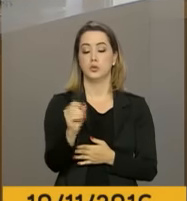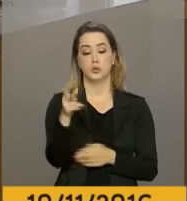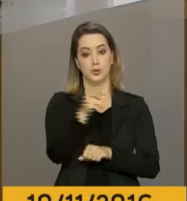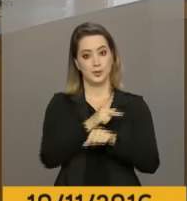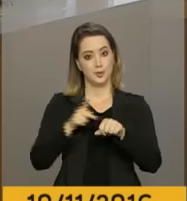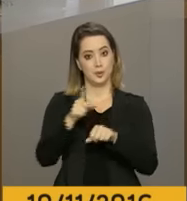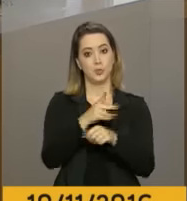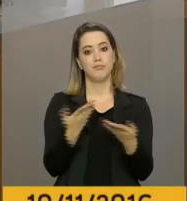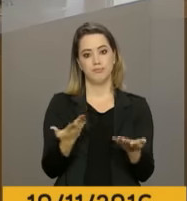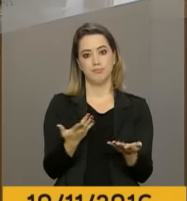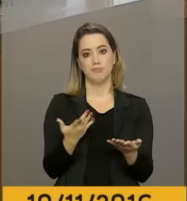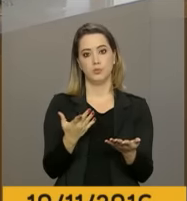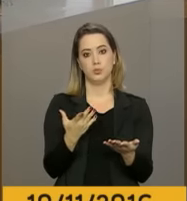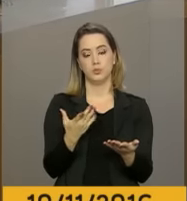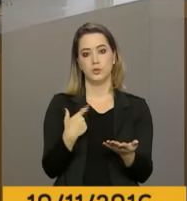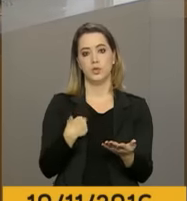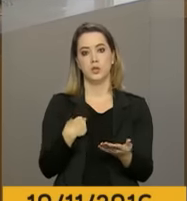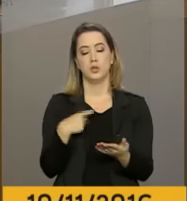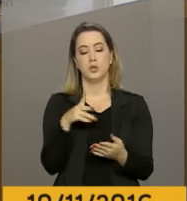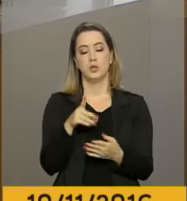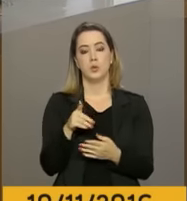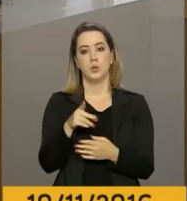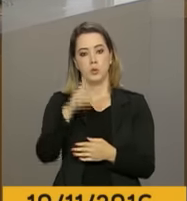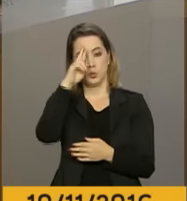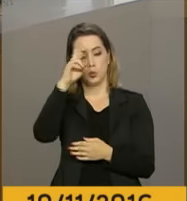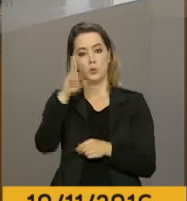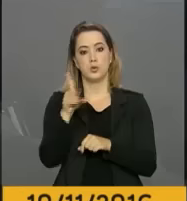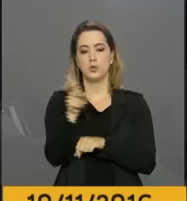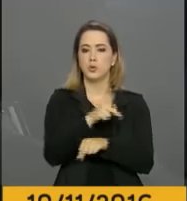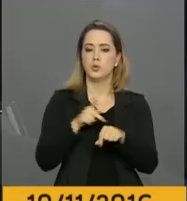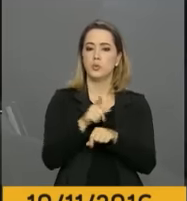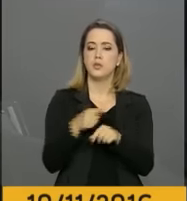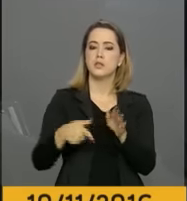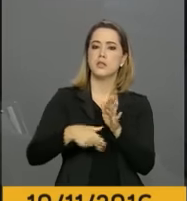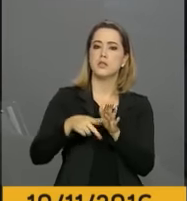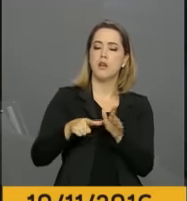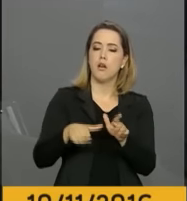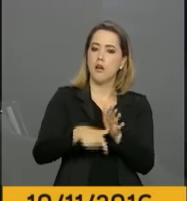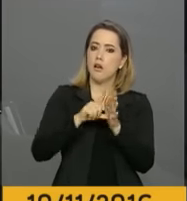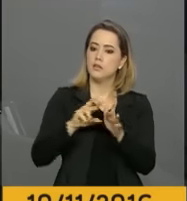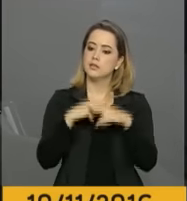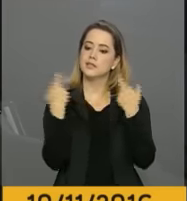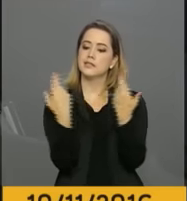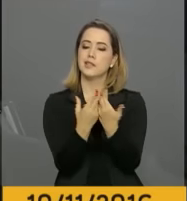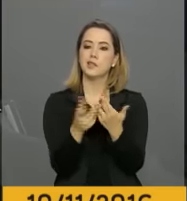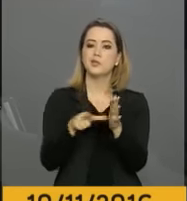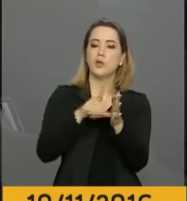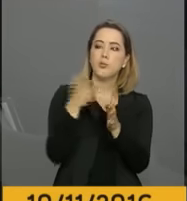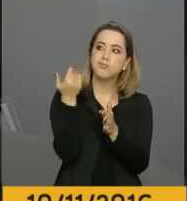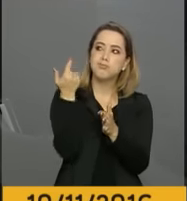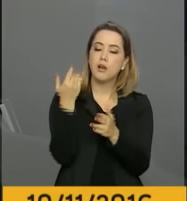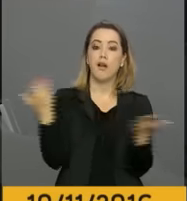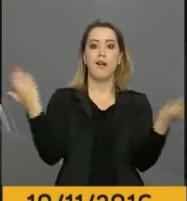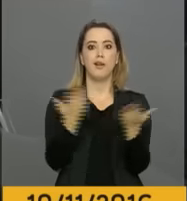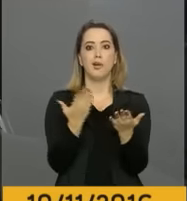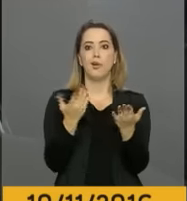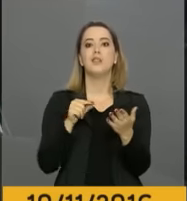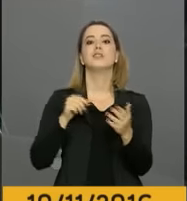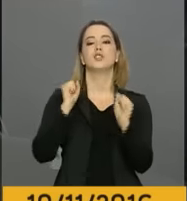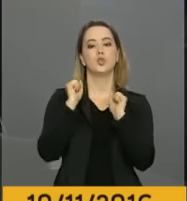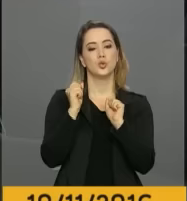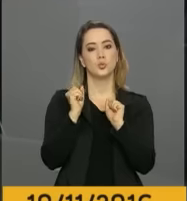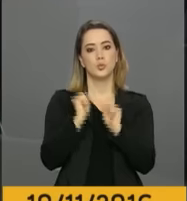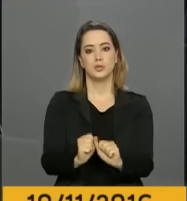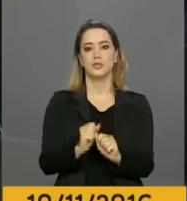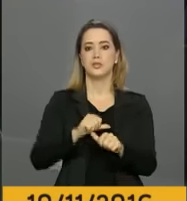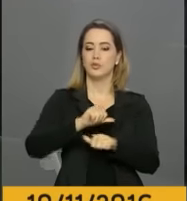país do que fazer uma reunião tempos atrás e poder fazer a mesma reunião tempos depois.